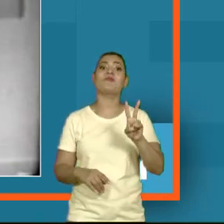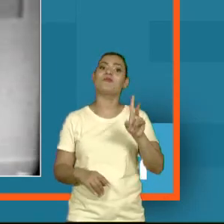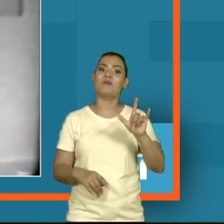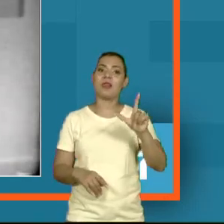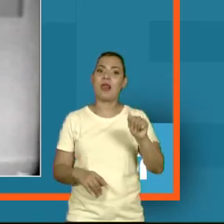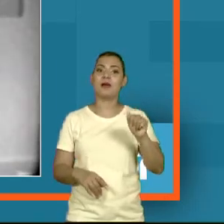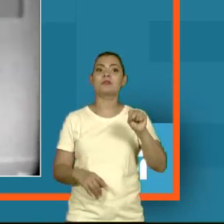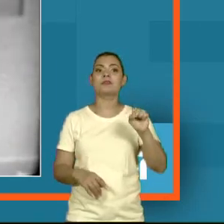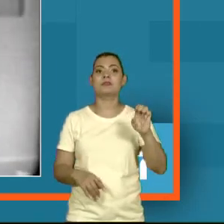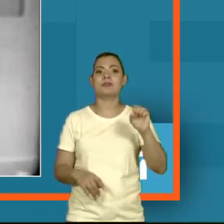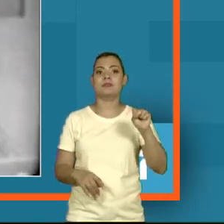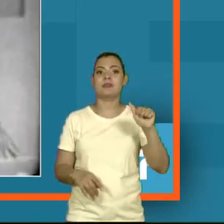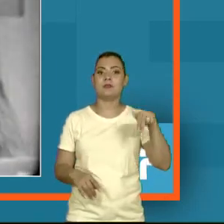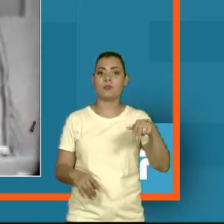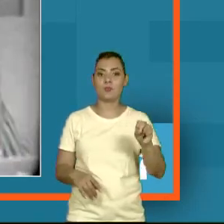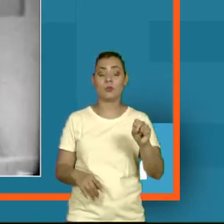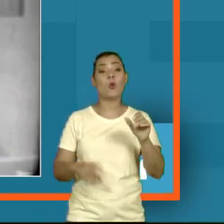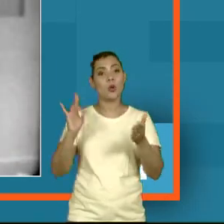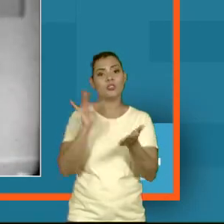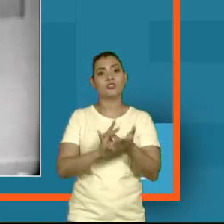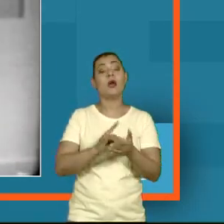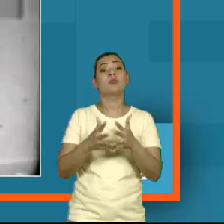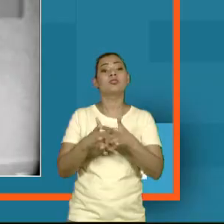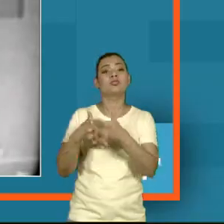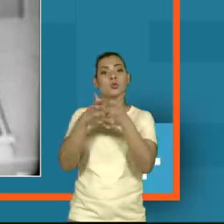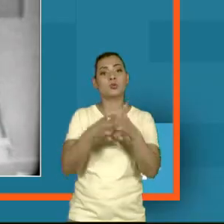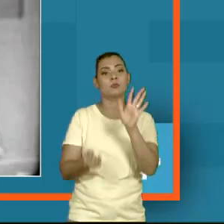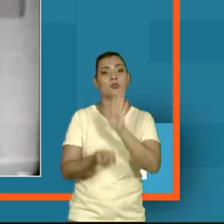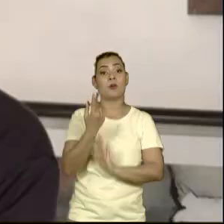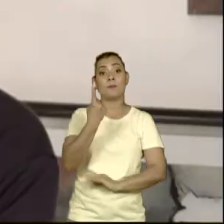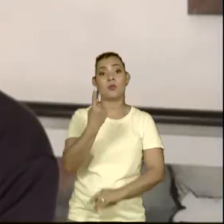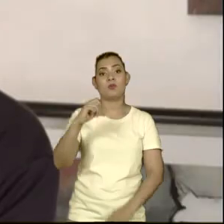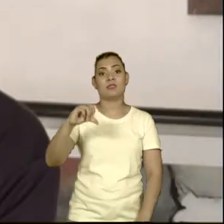O Vila Sésamo original nasceu nos Estados Unidos em 69.